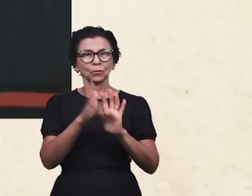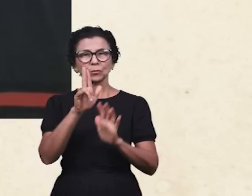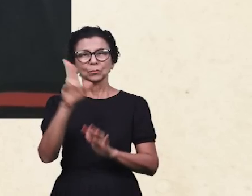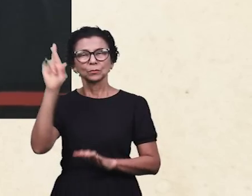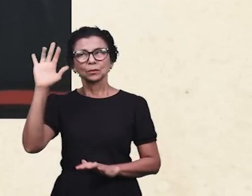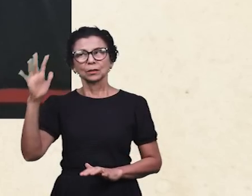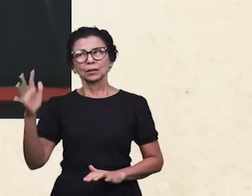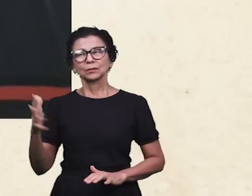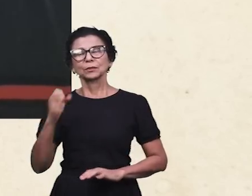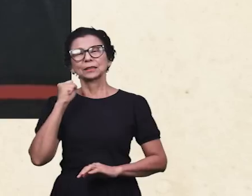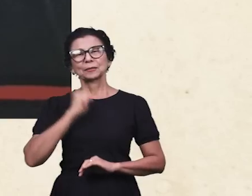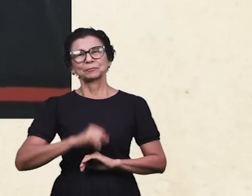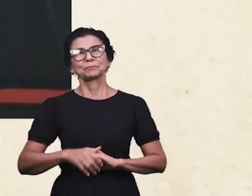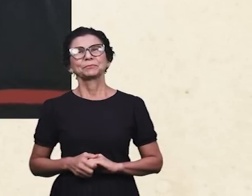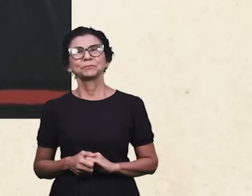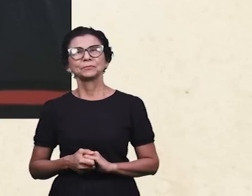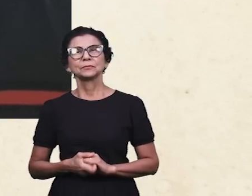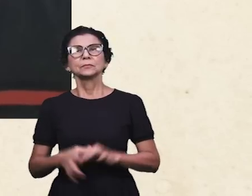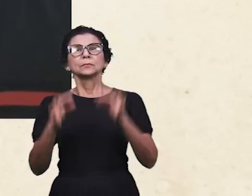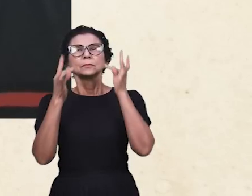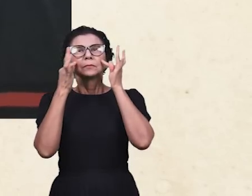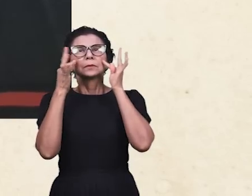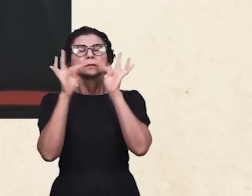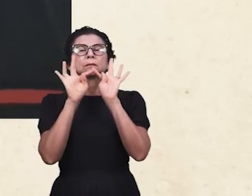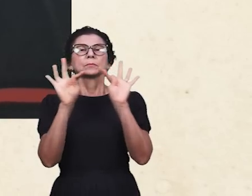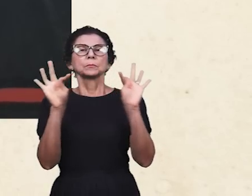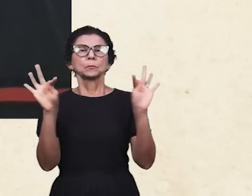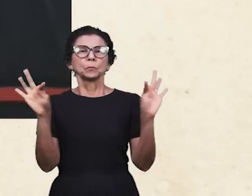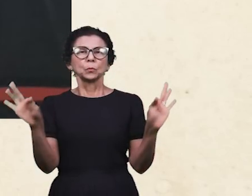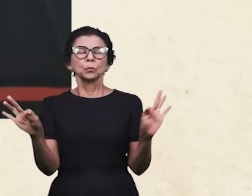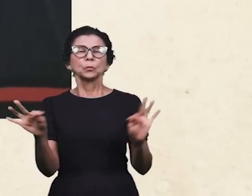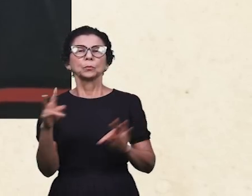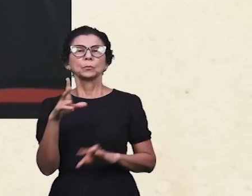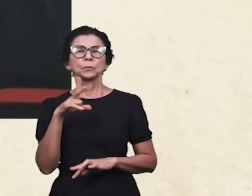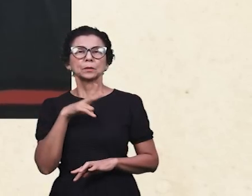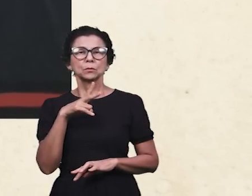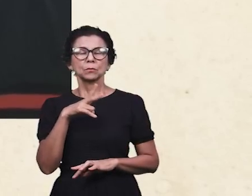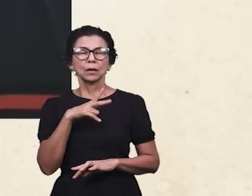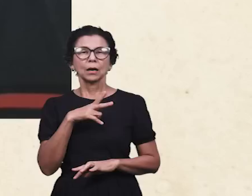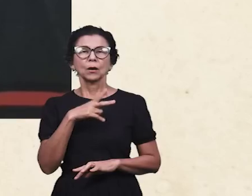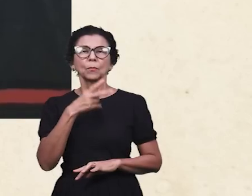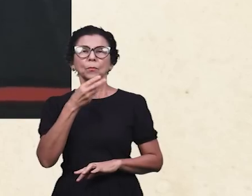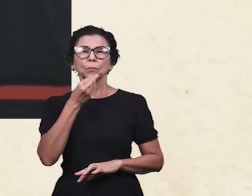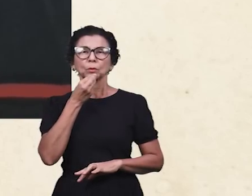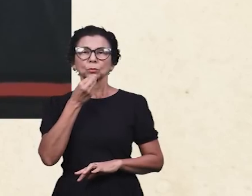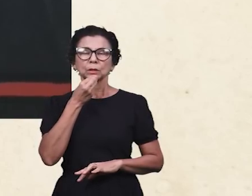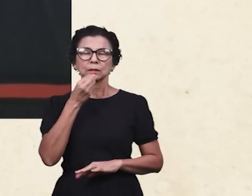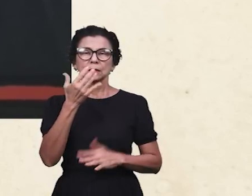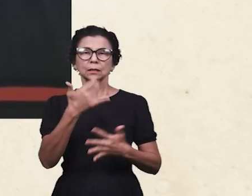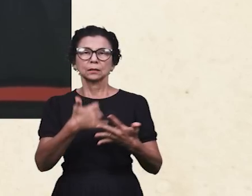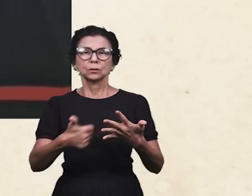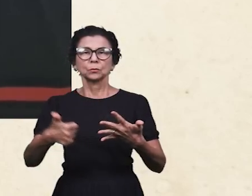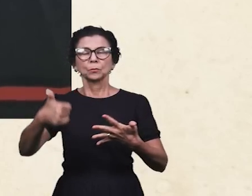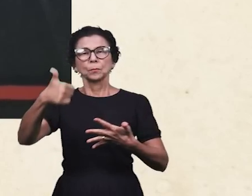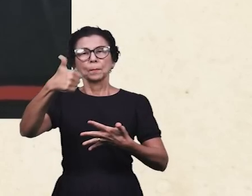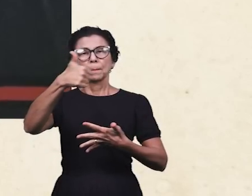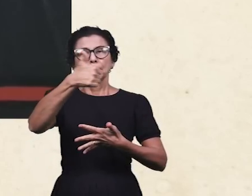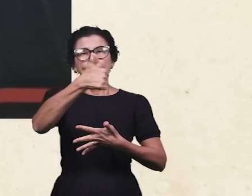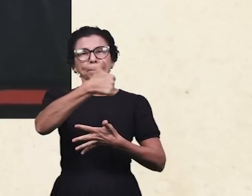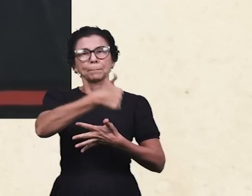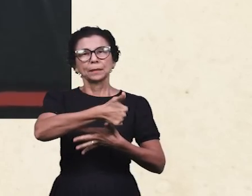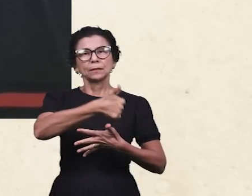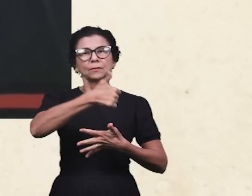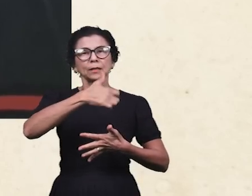nome do Senhor. Deixo para vocês um testemunho de que eu tive a oportunidade e o privilégio